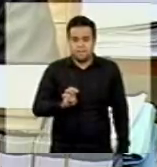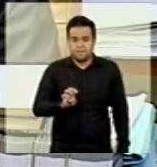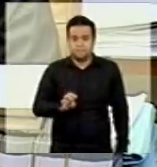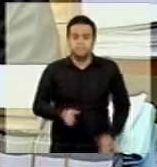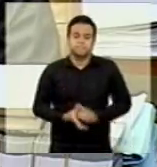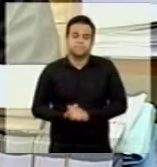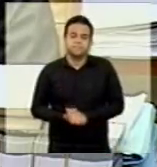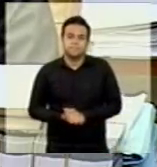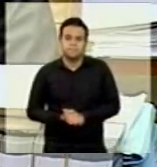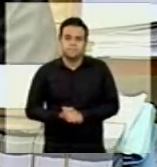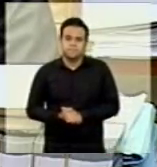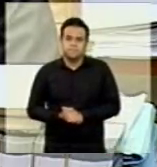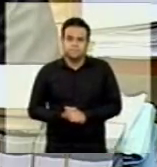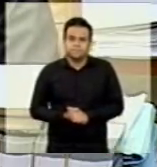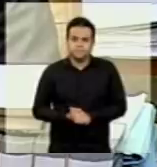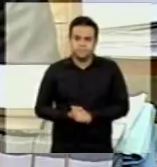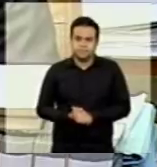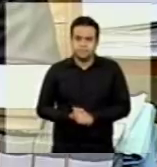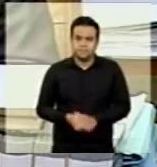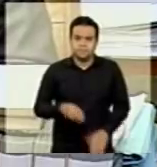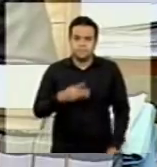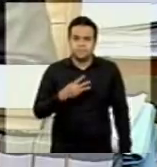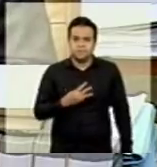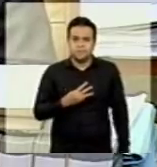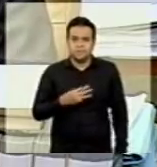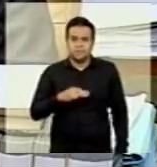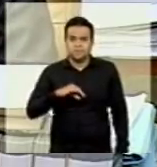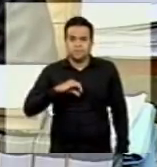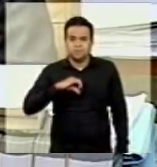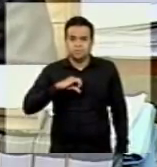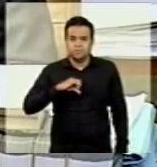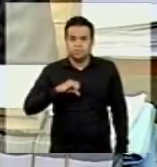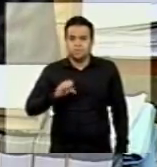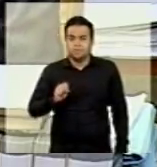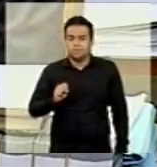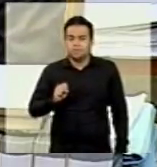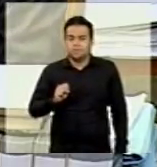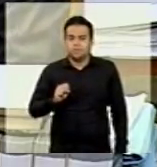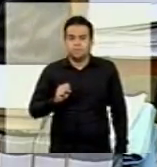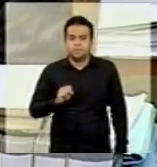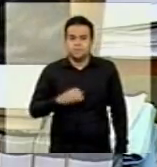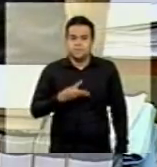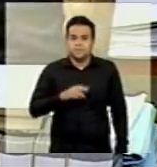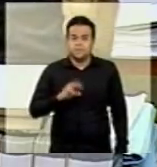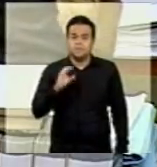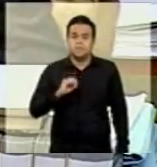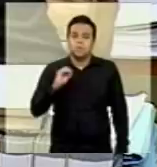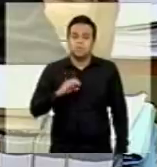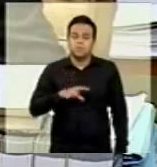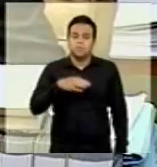enunciado inscrito nessa súmula 398 somente deixou de subsistir a partir de 30